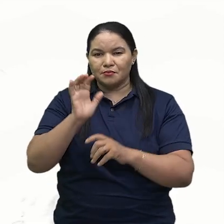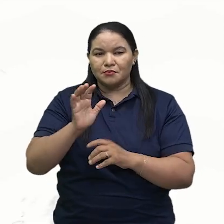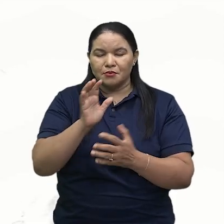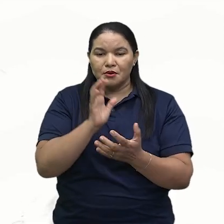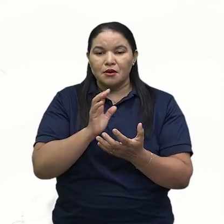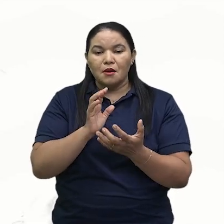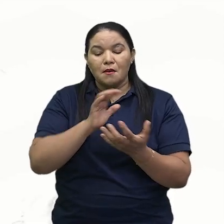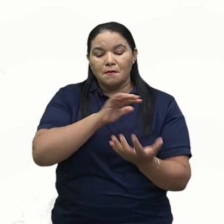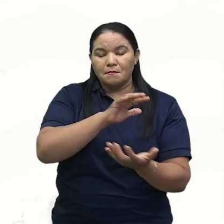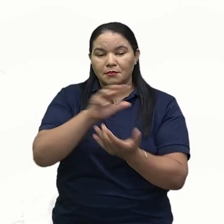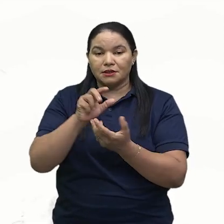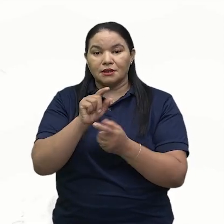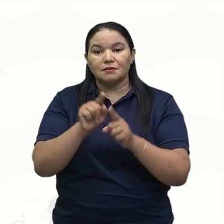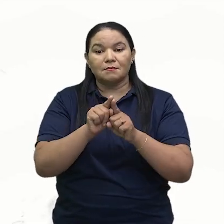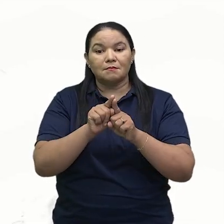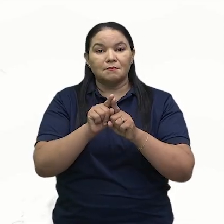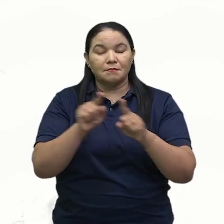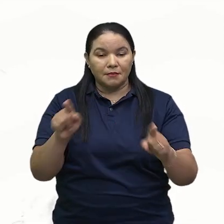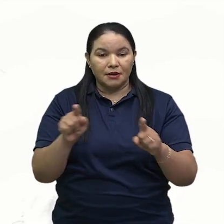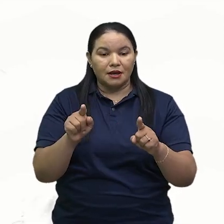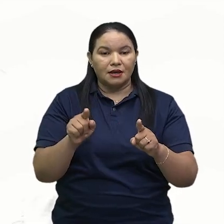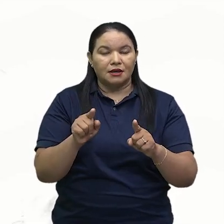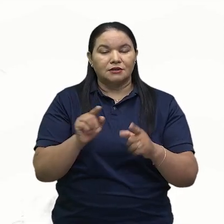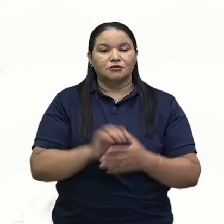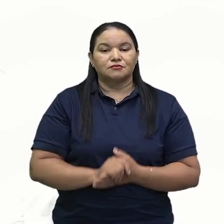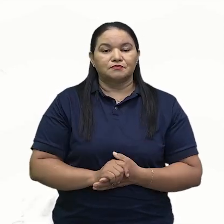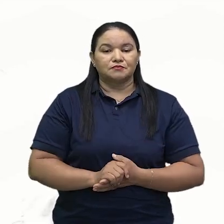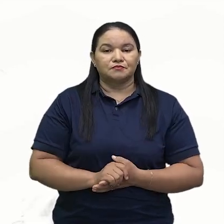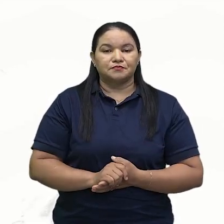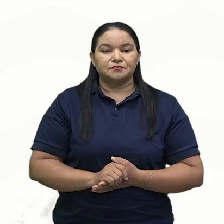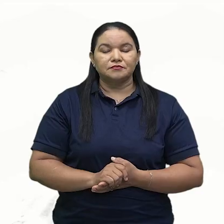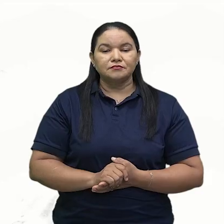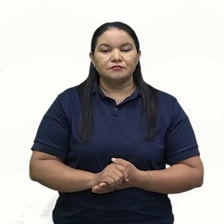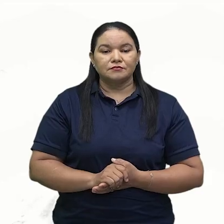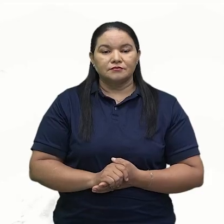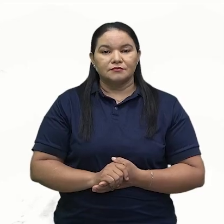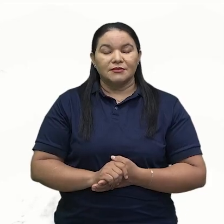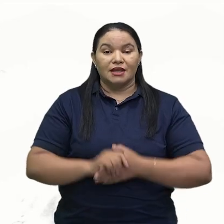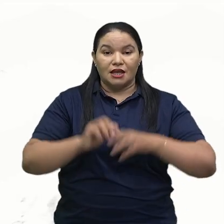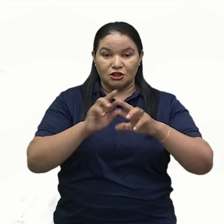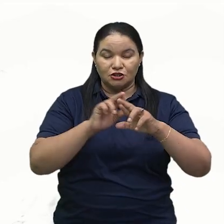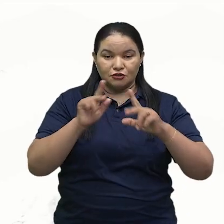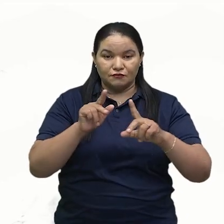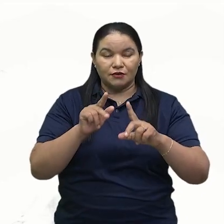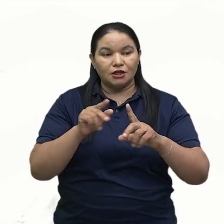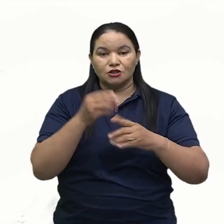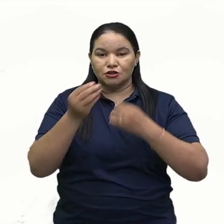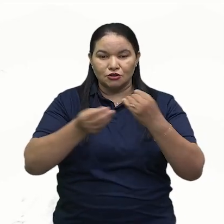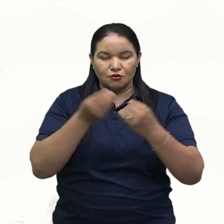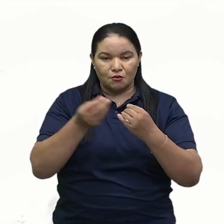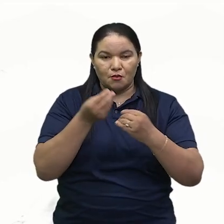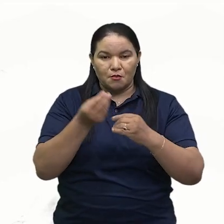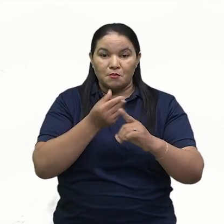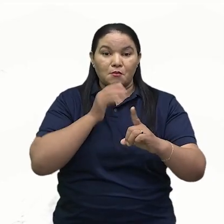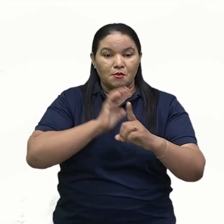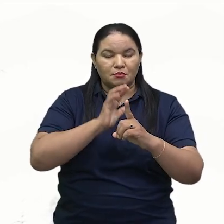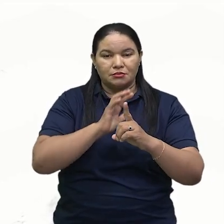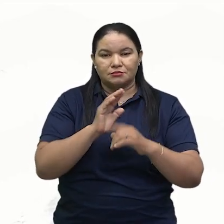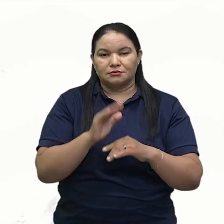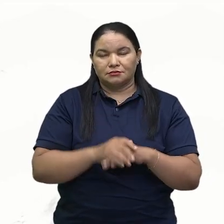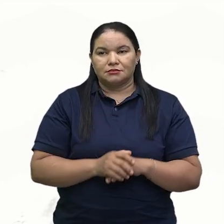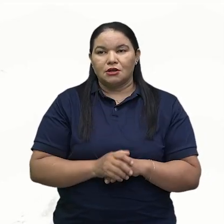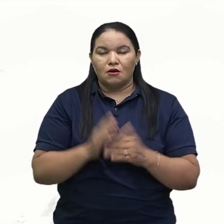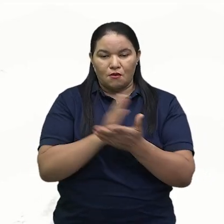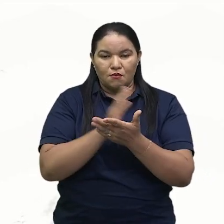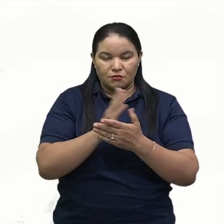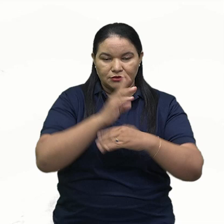planeta. Porém, a intensidade é diferente, tá? Normalmente, as nações mais ricas,